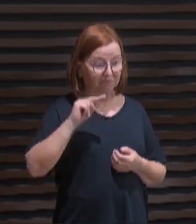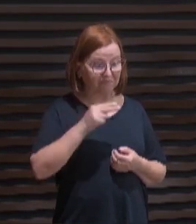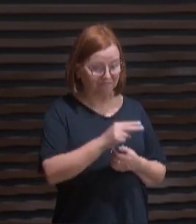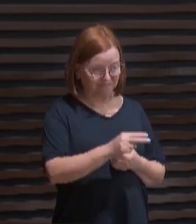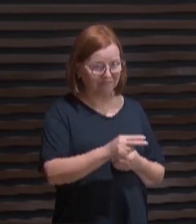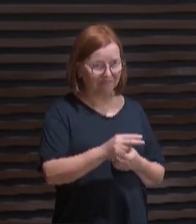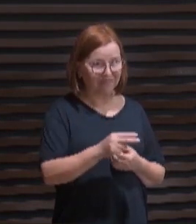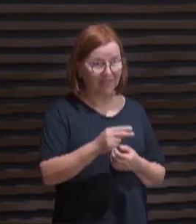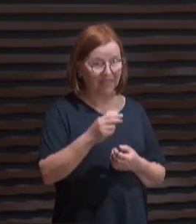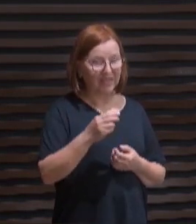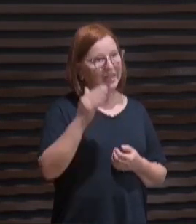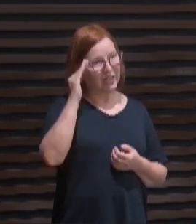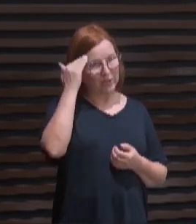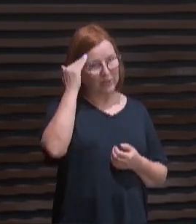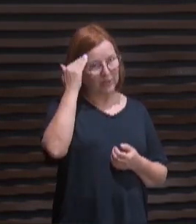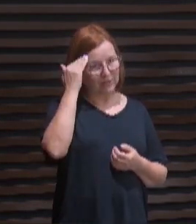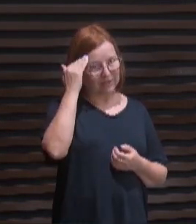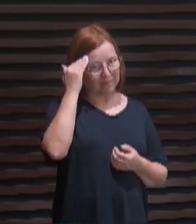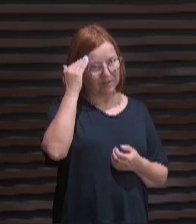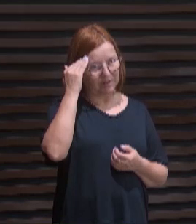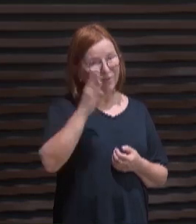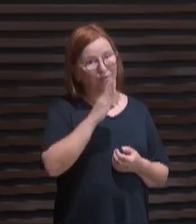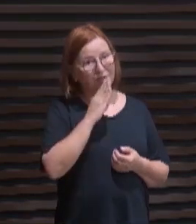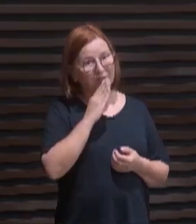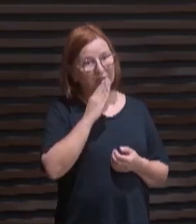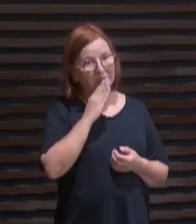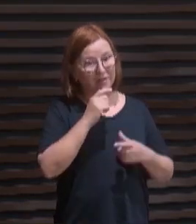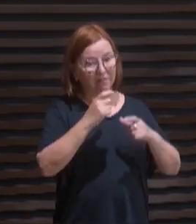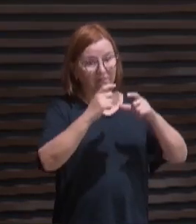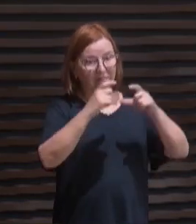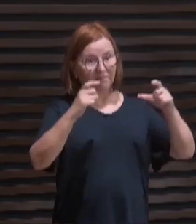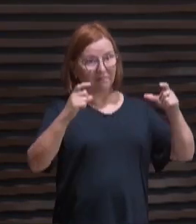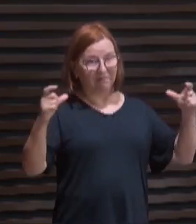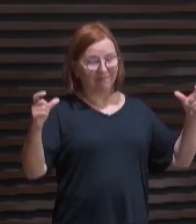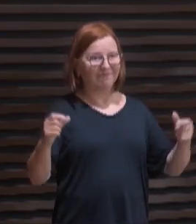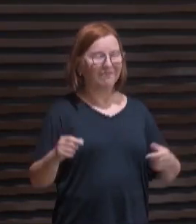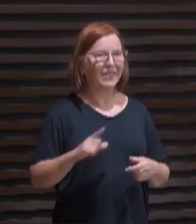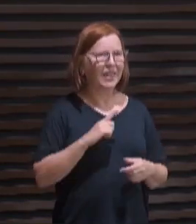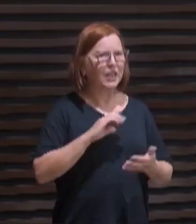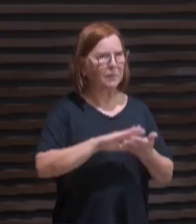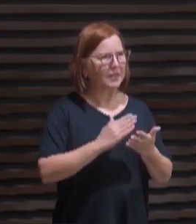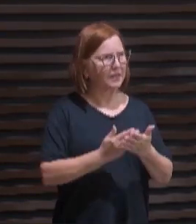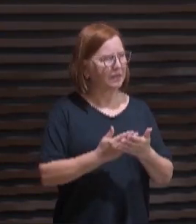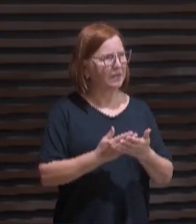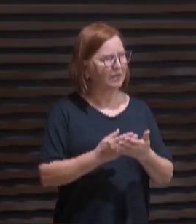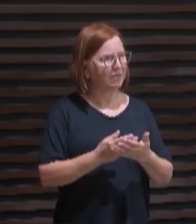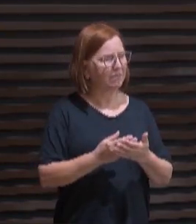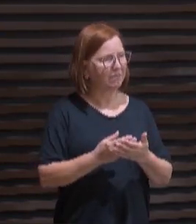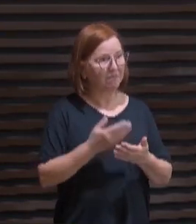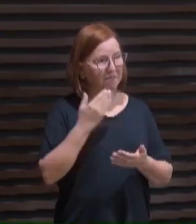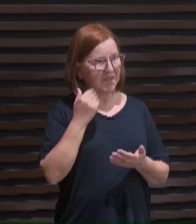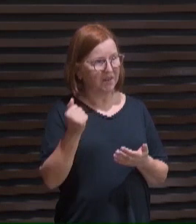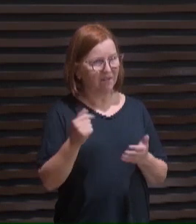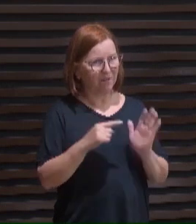a versão a versão, nova versão atualizada, põe ela aí só para mostrar que só